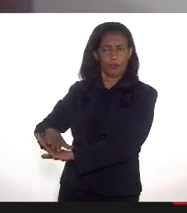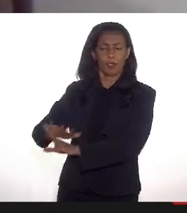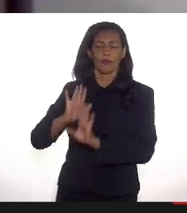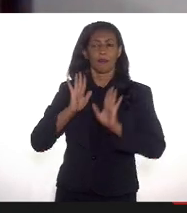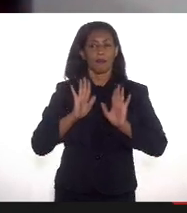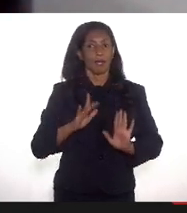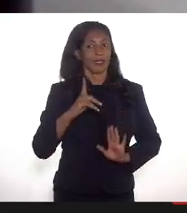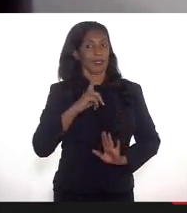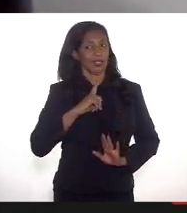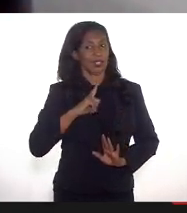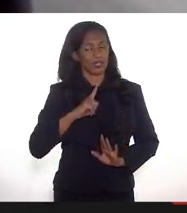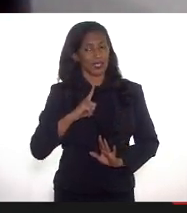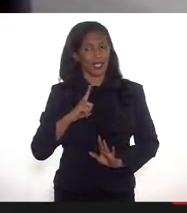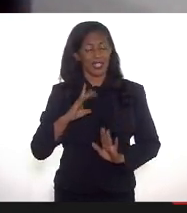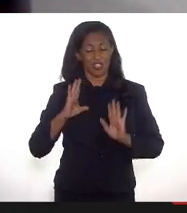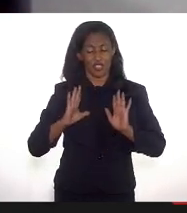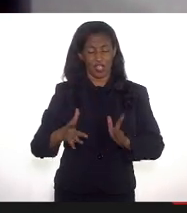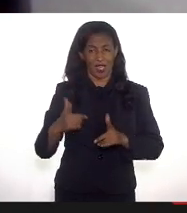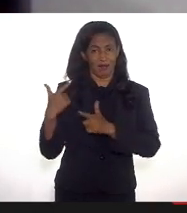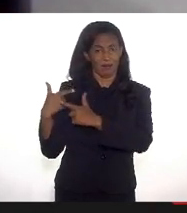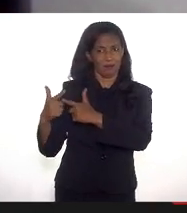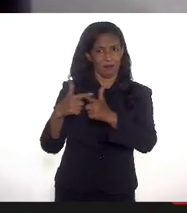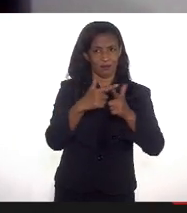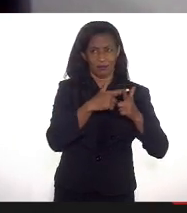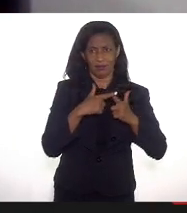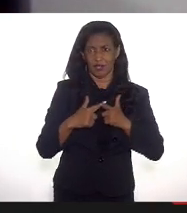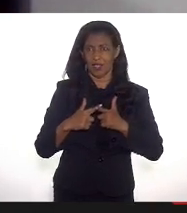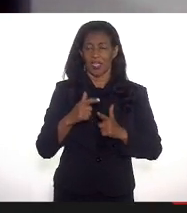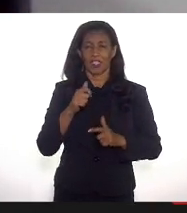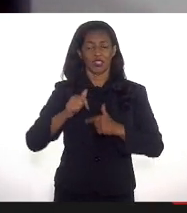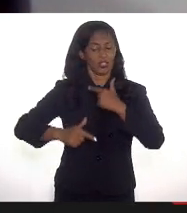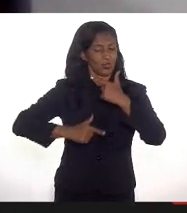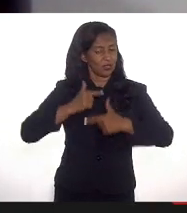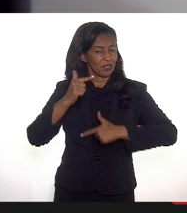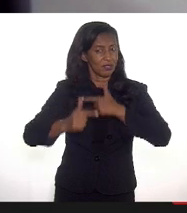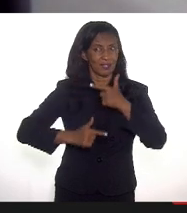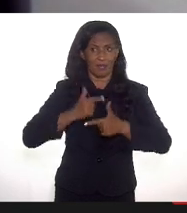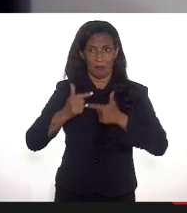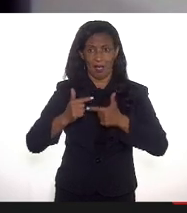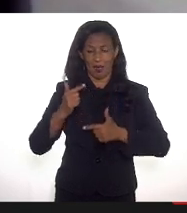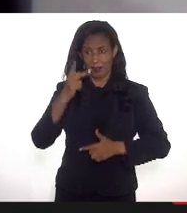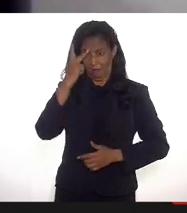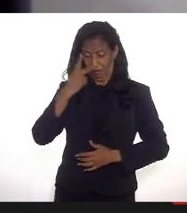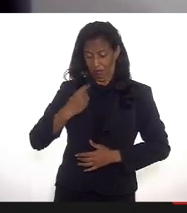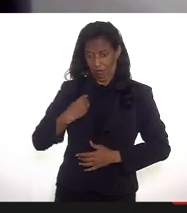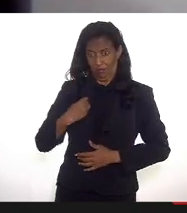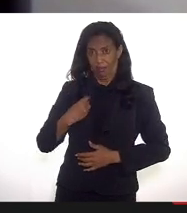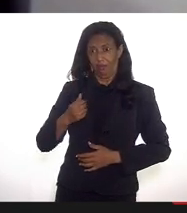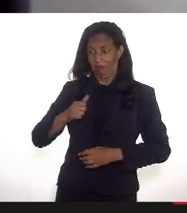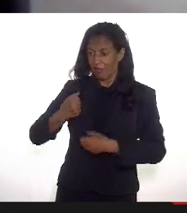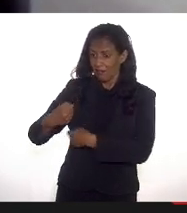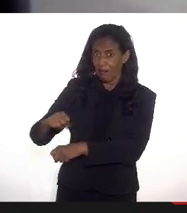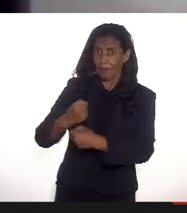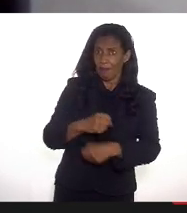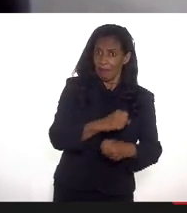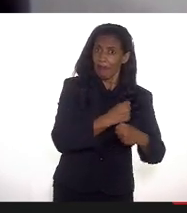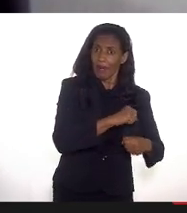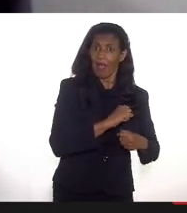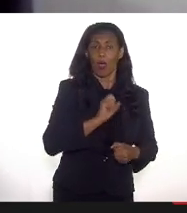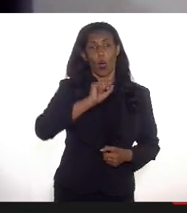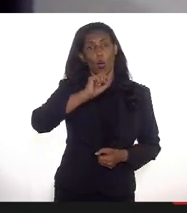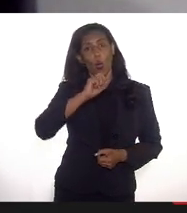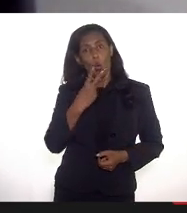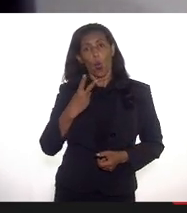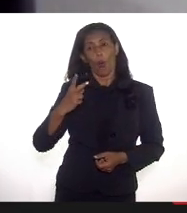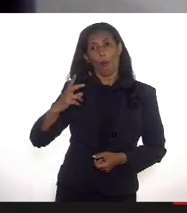gente tem uma situação de que a gente não tem funcionário, a gente trabalha, a gente tem que limpar, ou então pagar para limpar. E